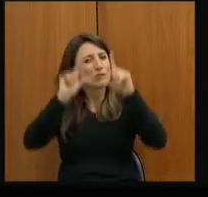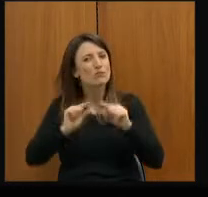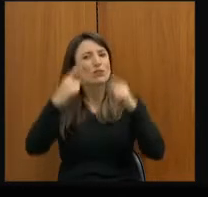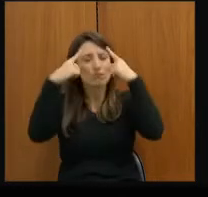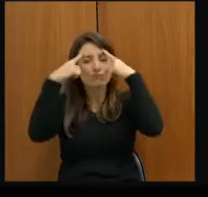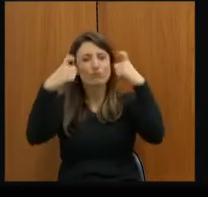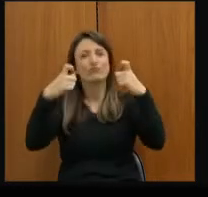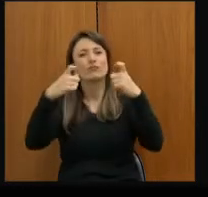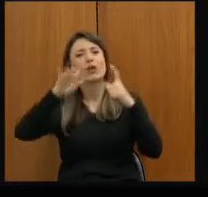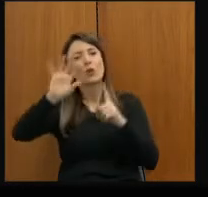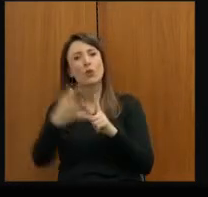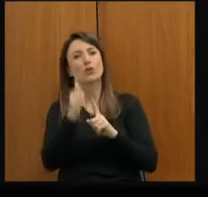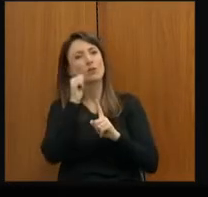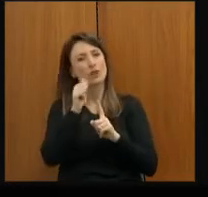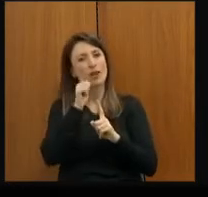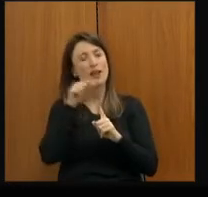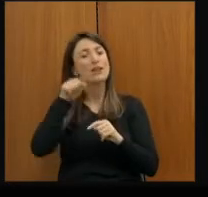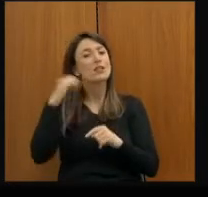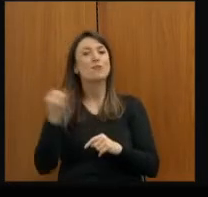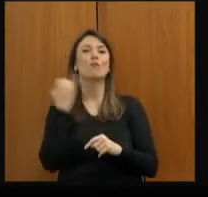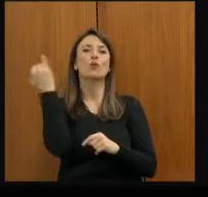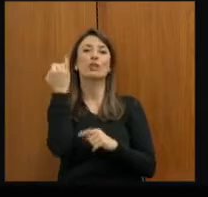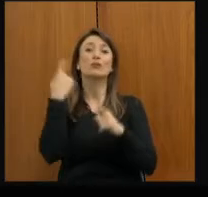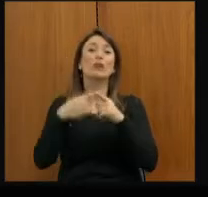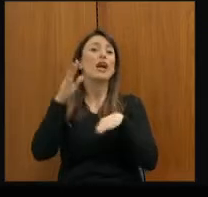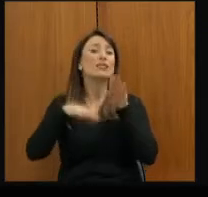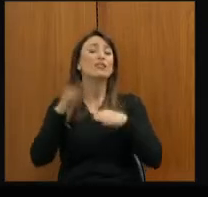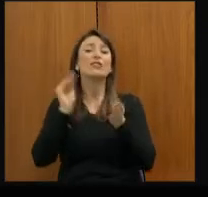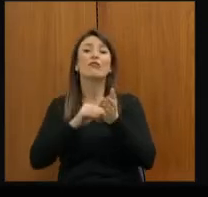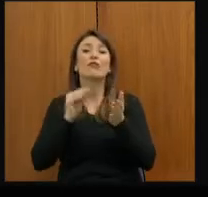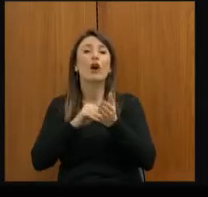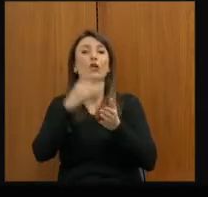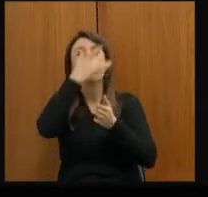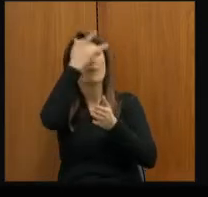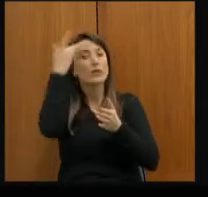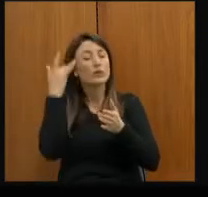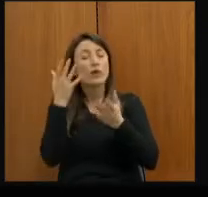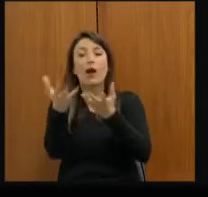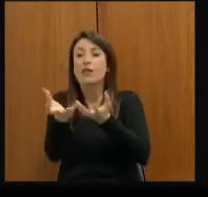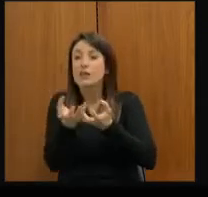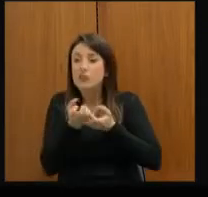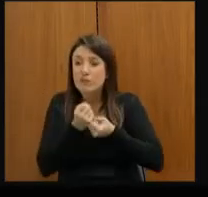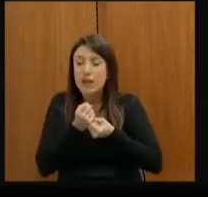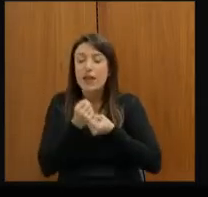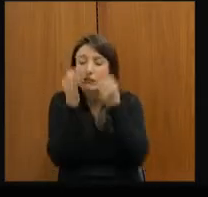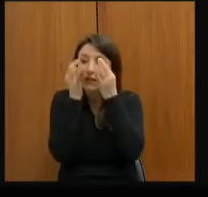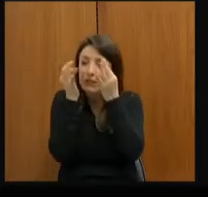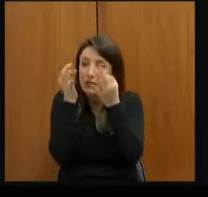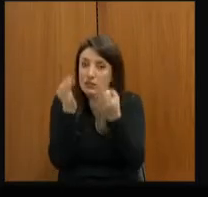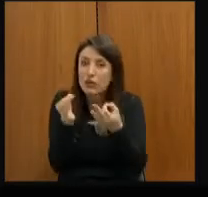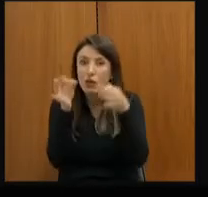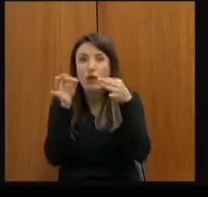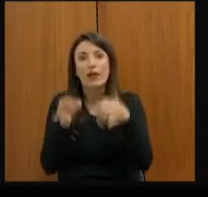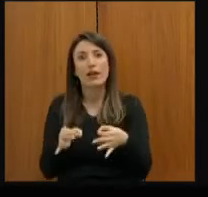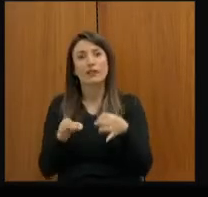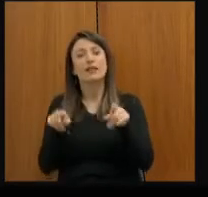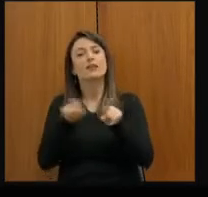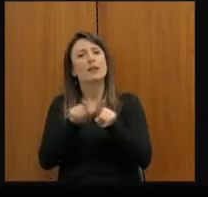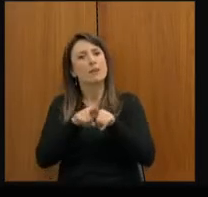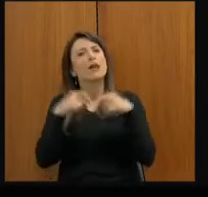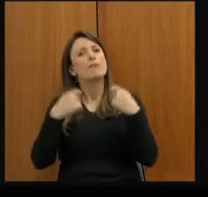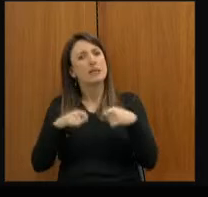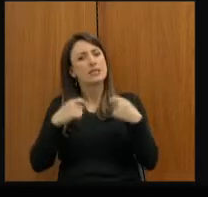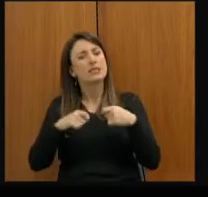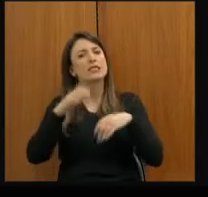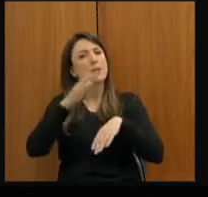não tem aquela escuta não tem acolhida nem orientação correta o outro item fomentar parcerias com a sociedade